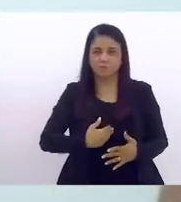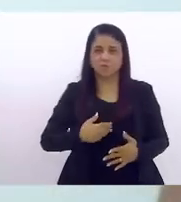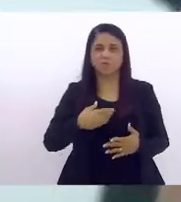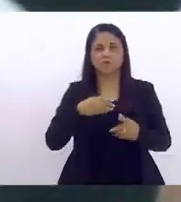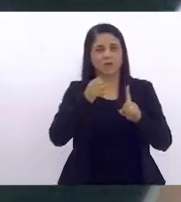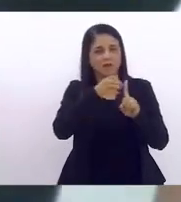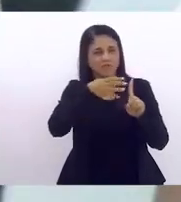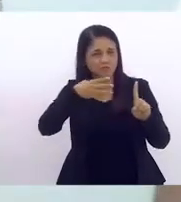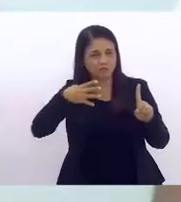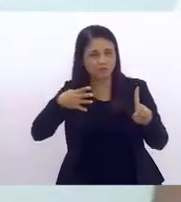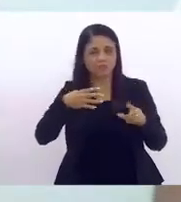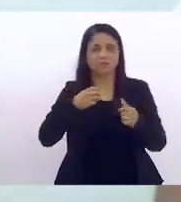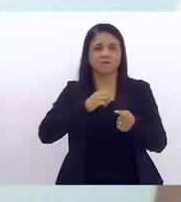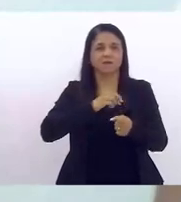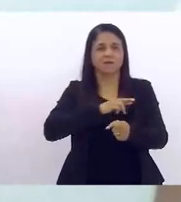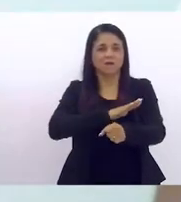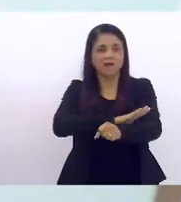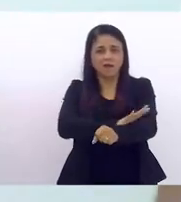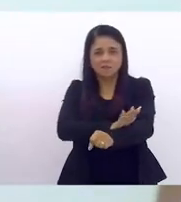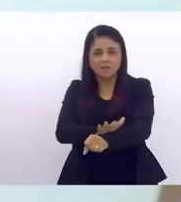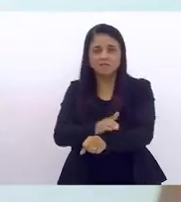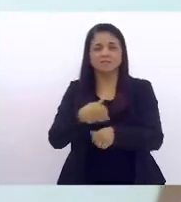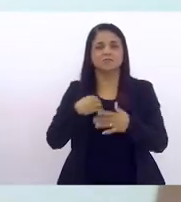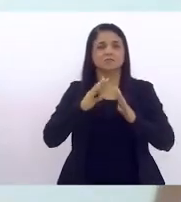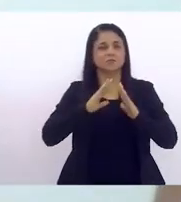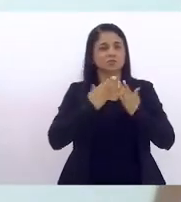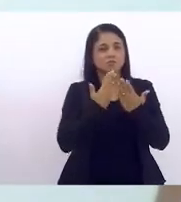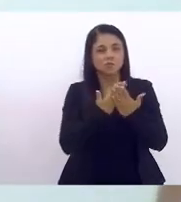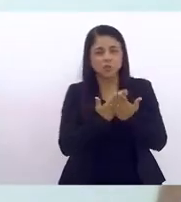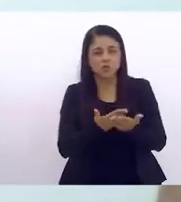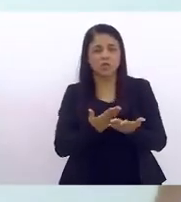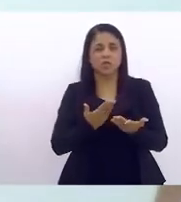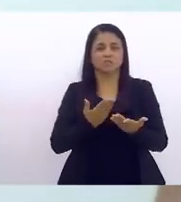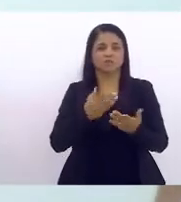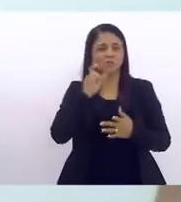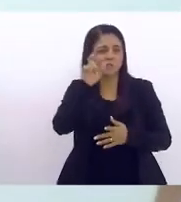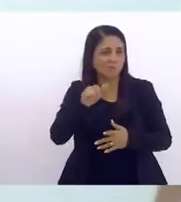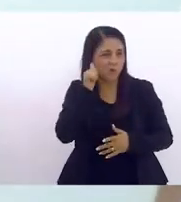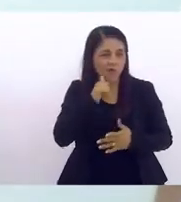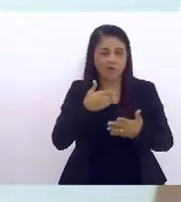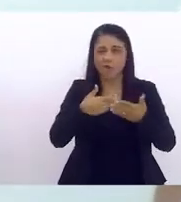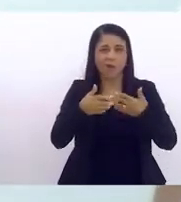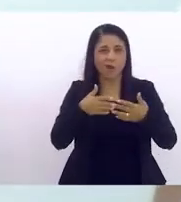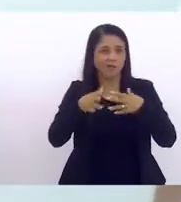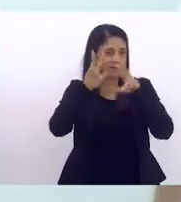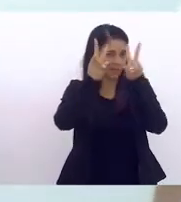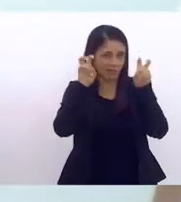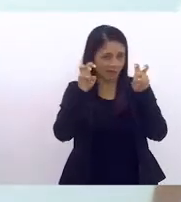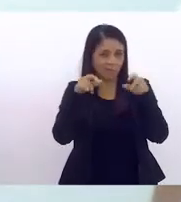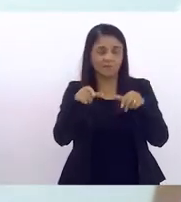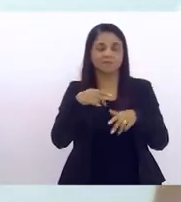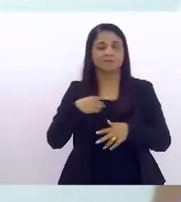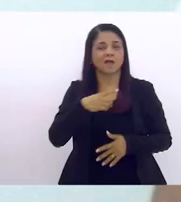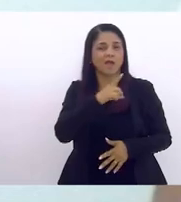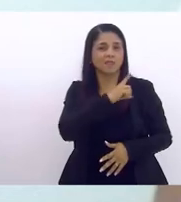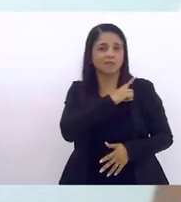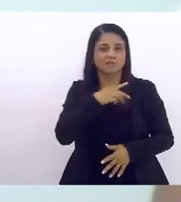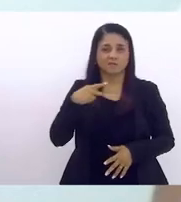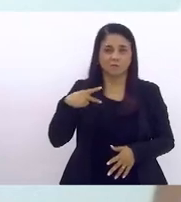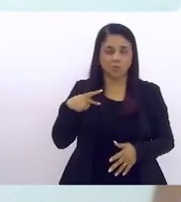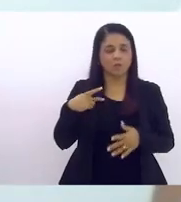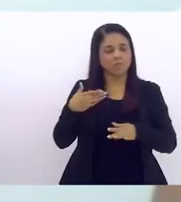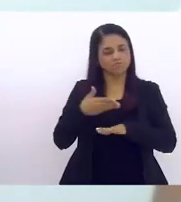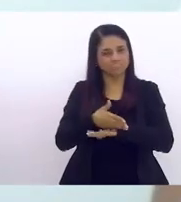LGBT, racismo, estudante, mulher, qualquer tema, está a Defensoria. Então, está aqui os nossos